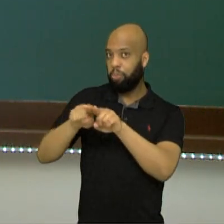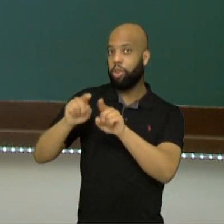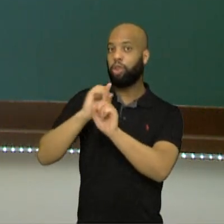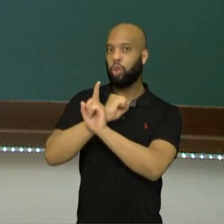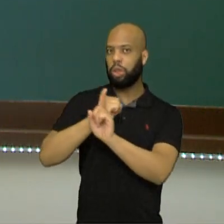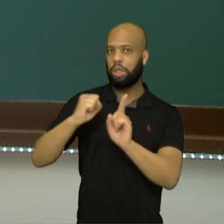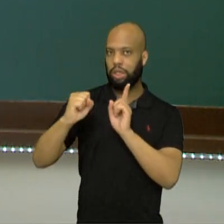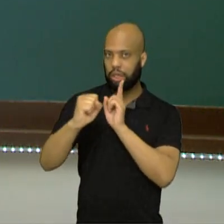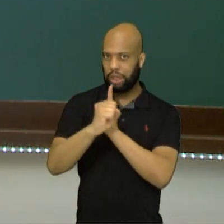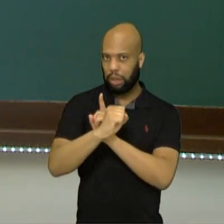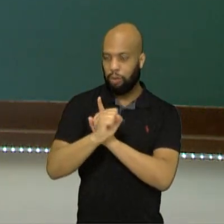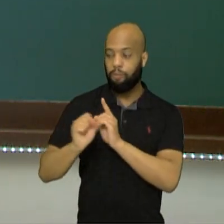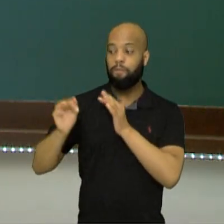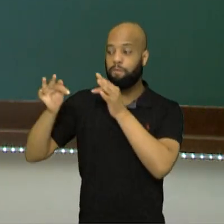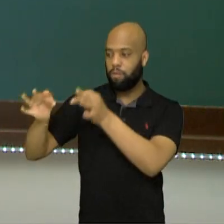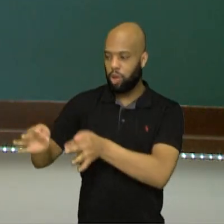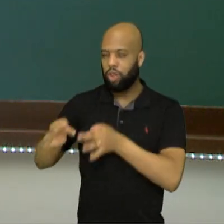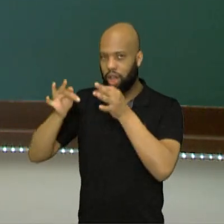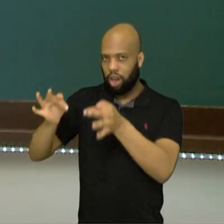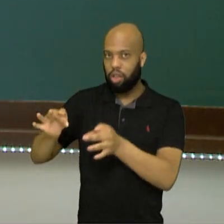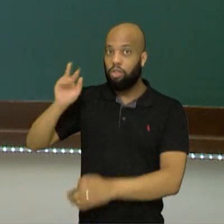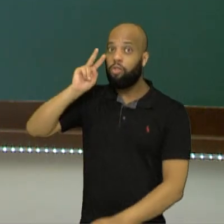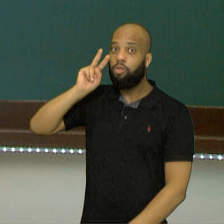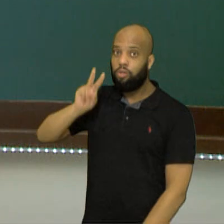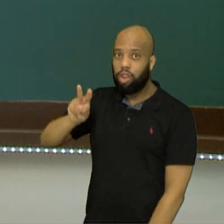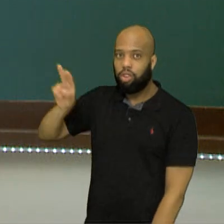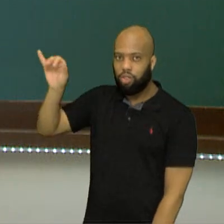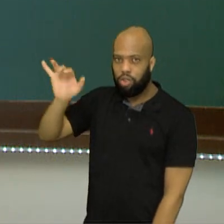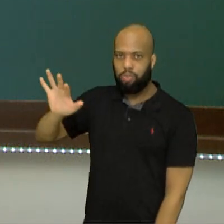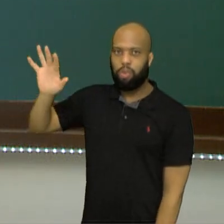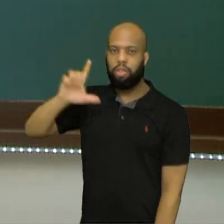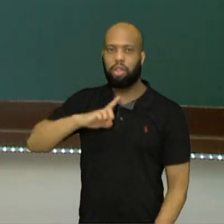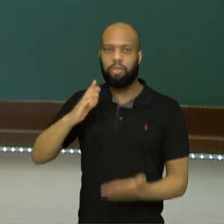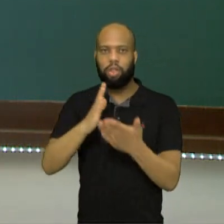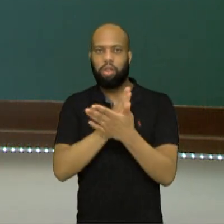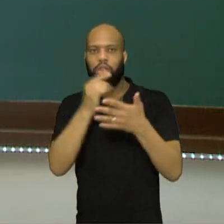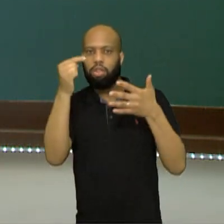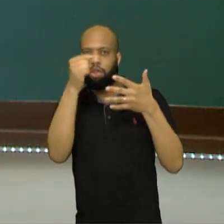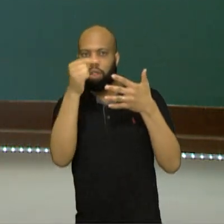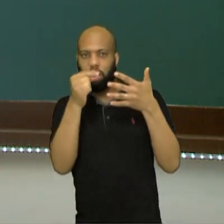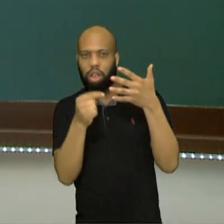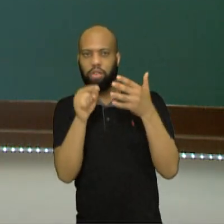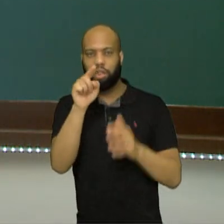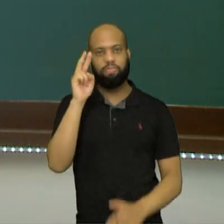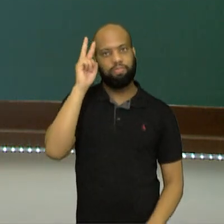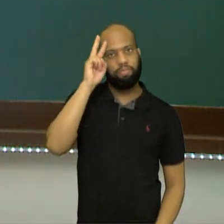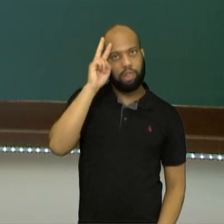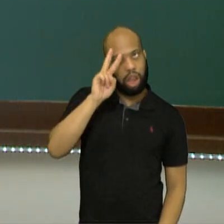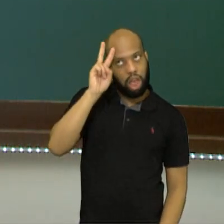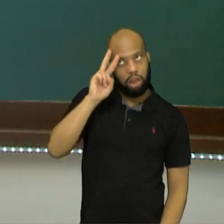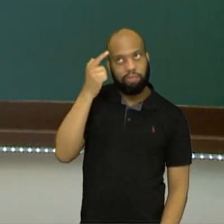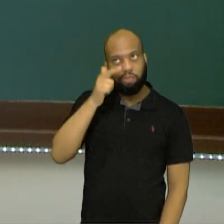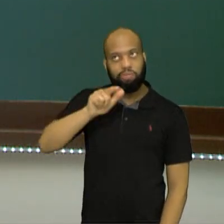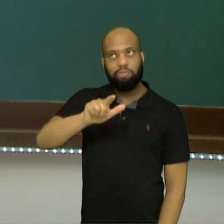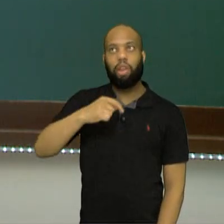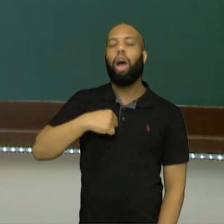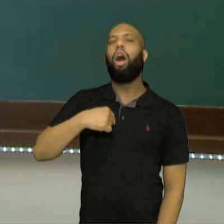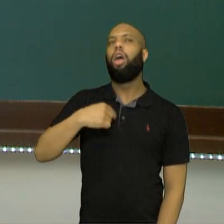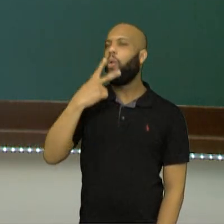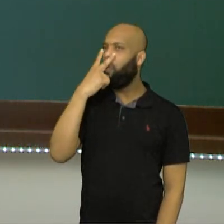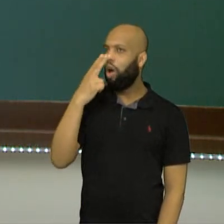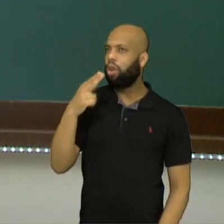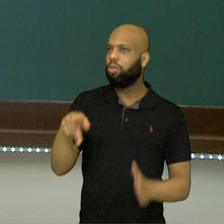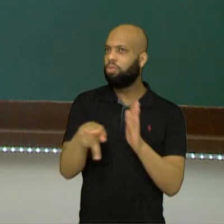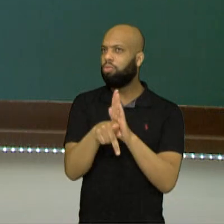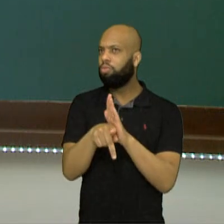de feudalismo? Vocês fazem ideia? Pela imagem aqui, será que tem algum elemento que lembra vocês? Olha, eu acho que faz parte da Idade Antiga,